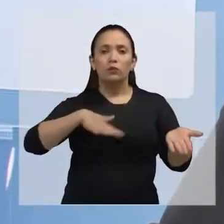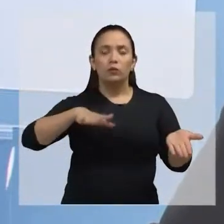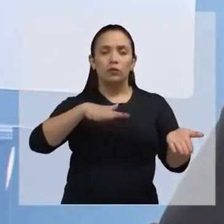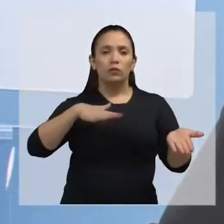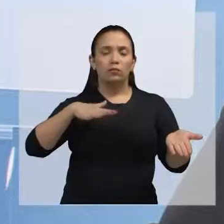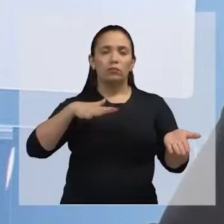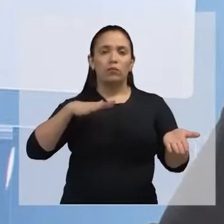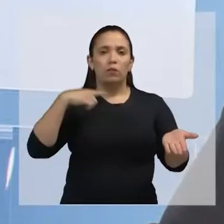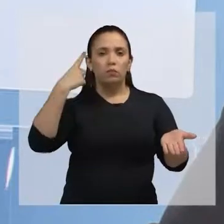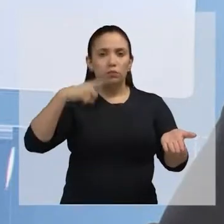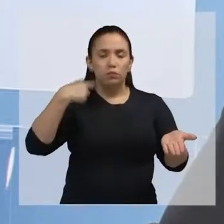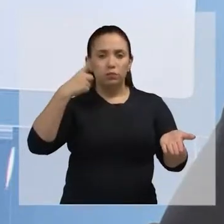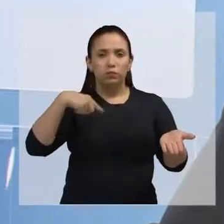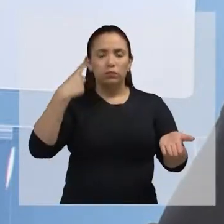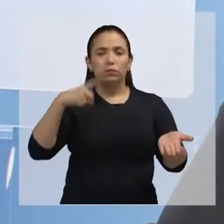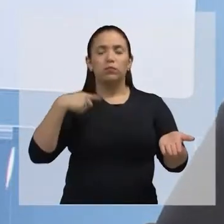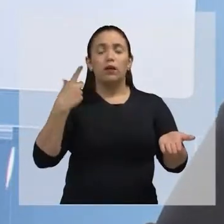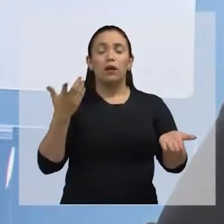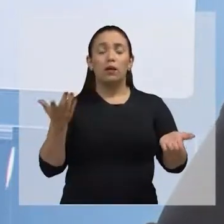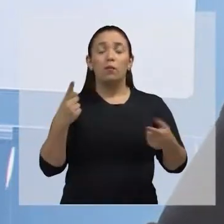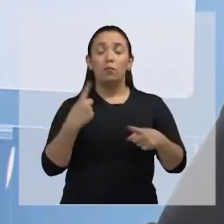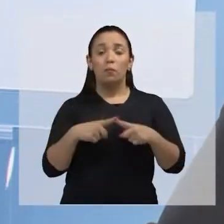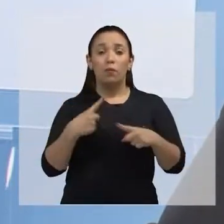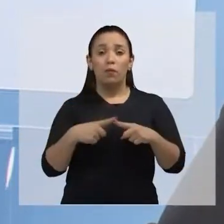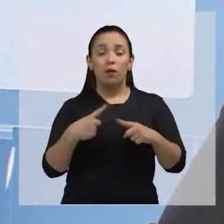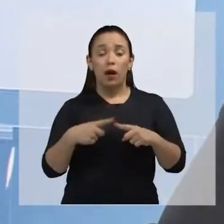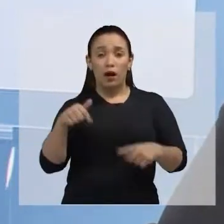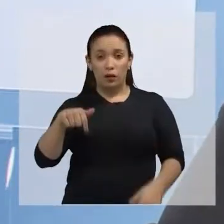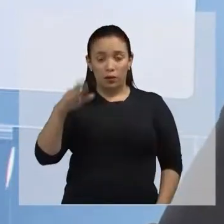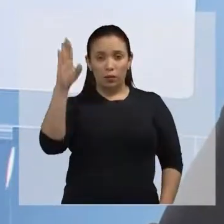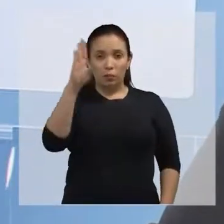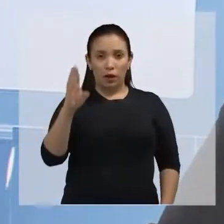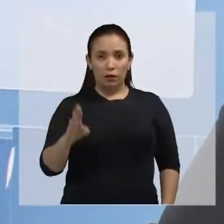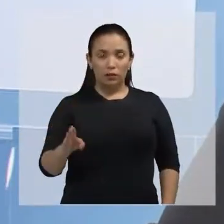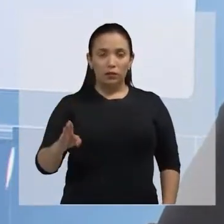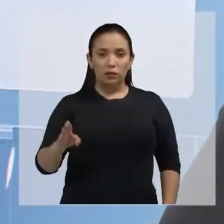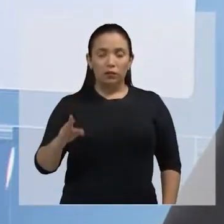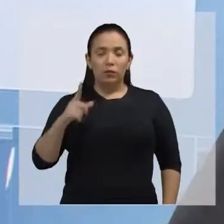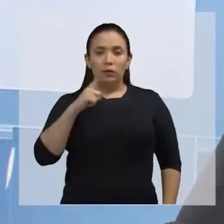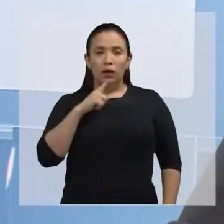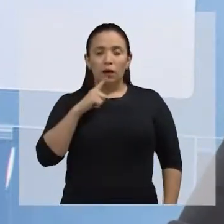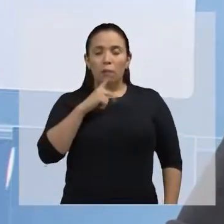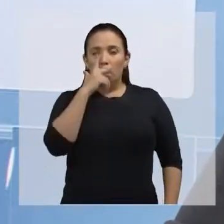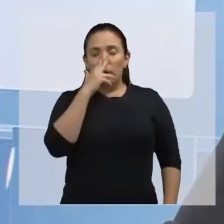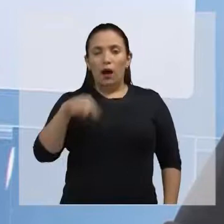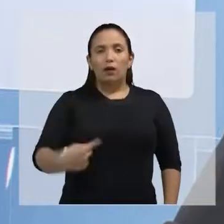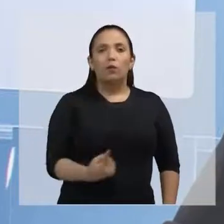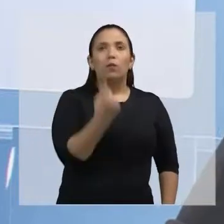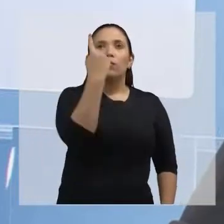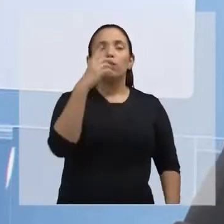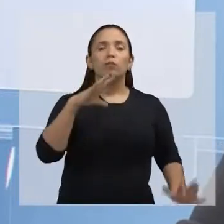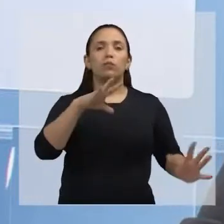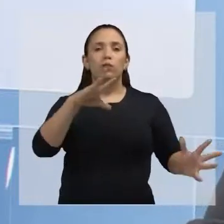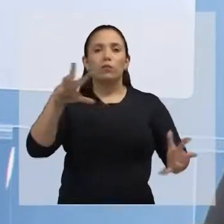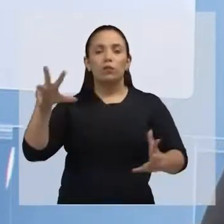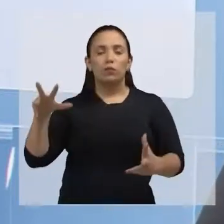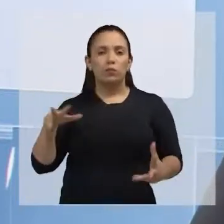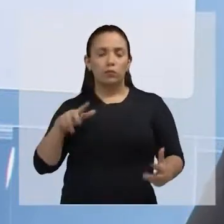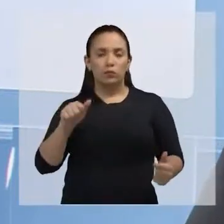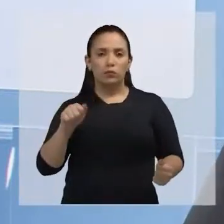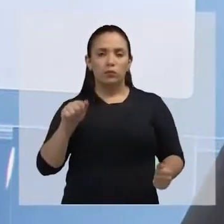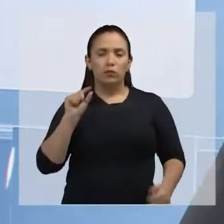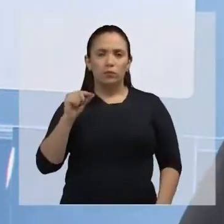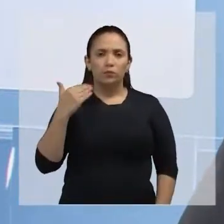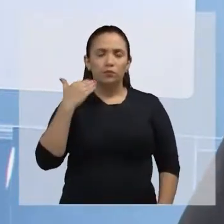Você está entendendo o que eu estou querendo dizer? Sabe de nada. Por quê? Porque aqui no Brasil é o único país do mundo que não é natural